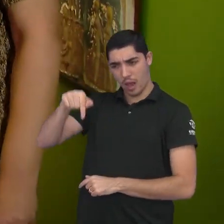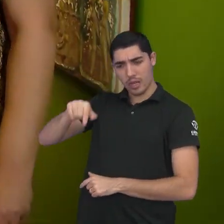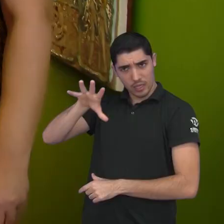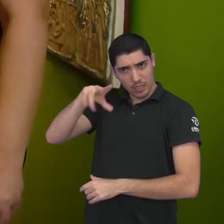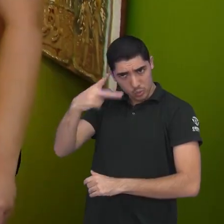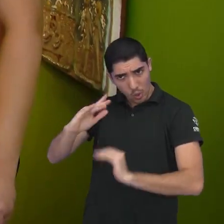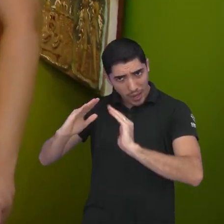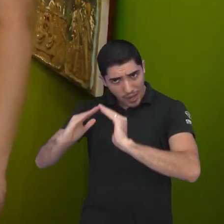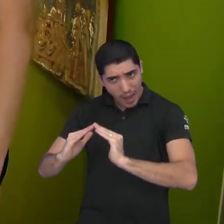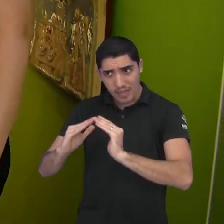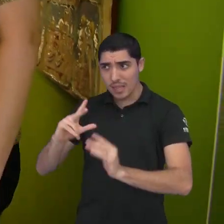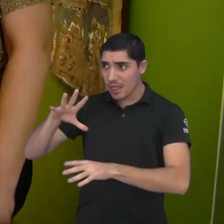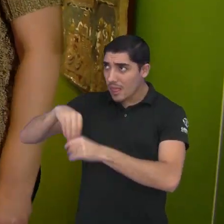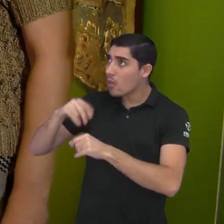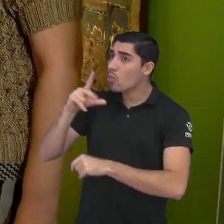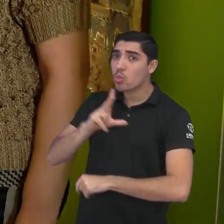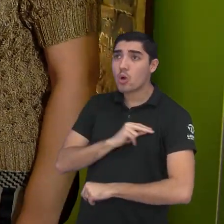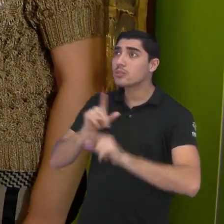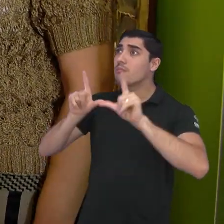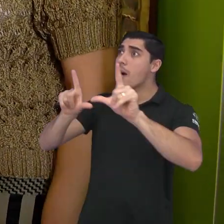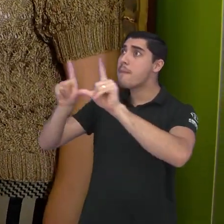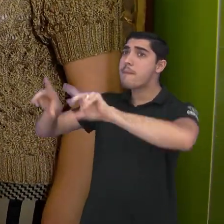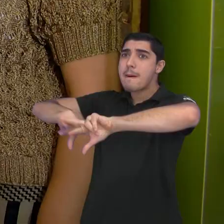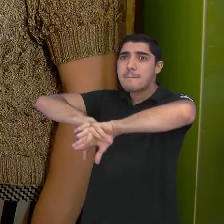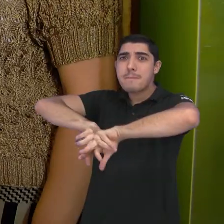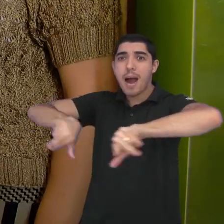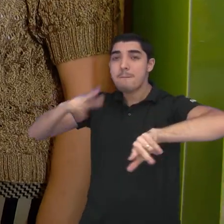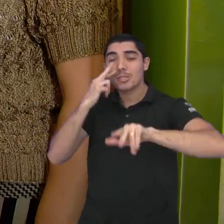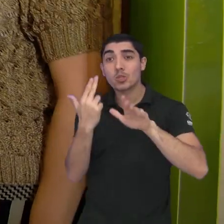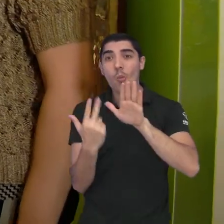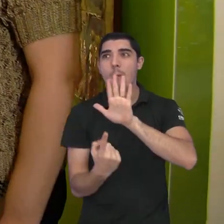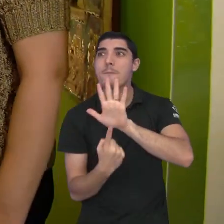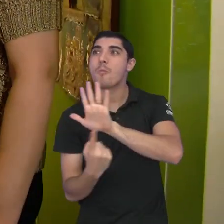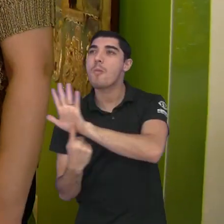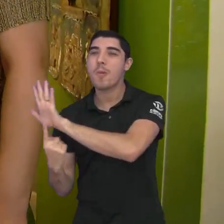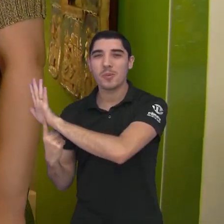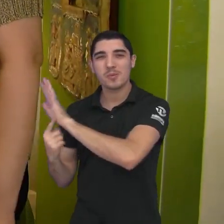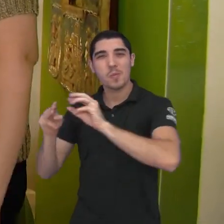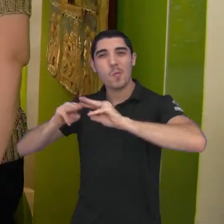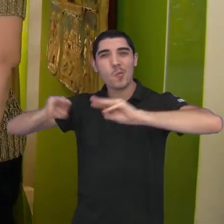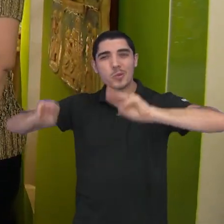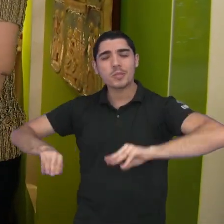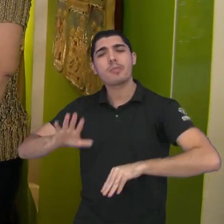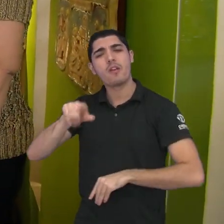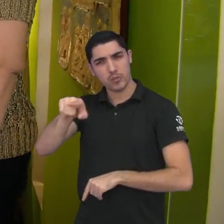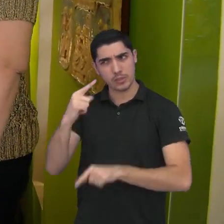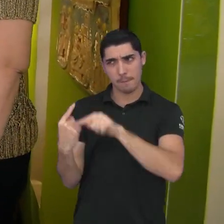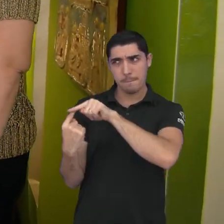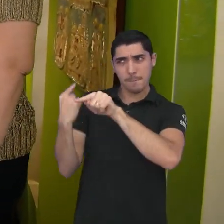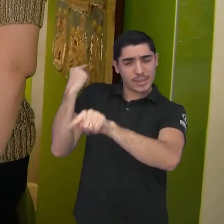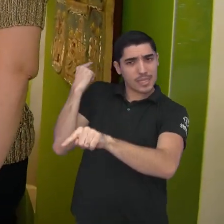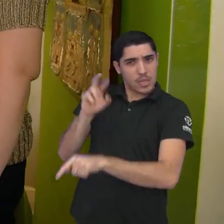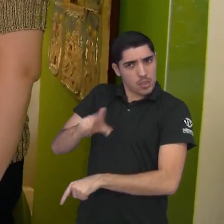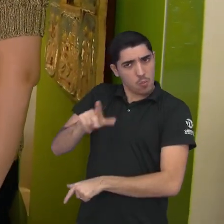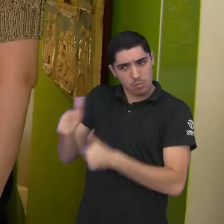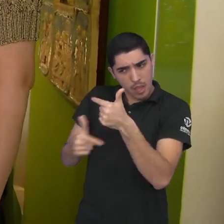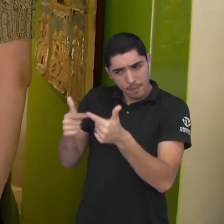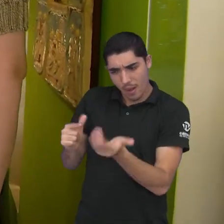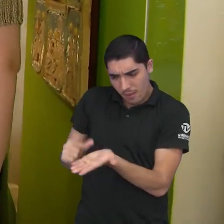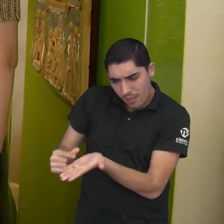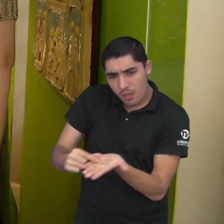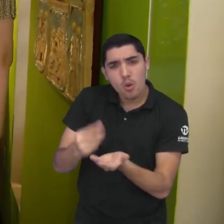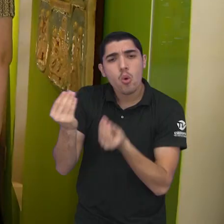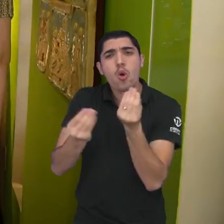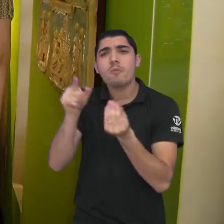na verdade, é uma verdadeira exposição, viu? Coisa mais linda. Você comentava que nem sempre você foi mosaicista. Como que foi